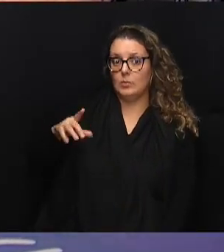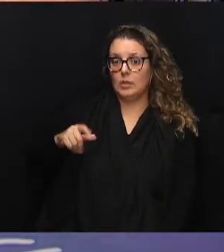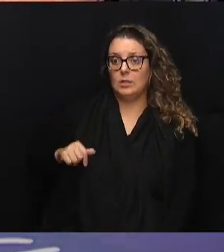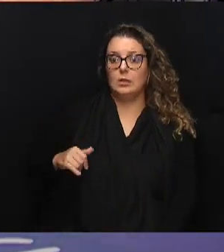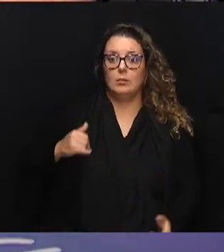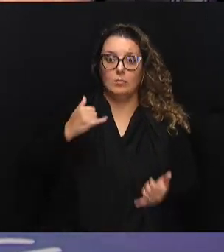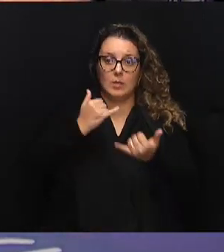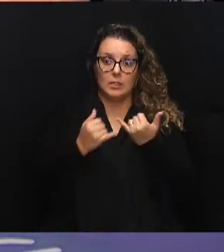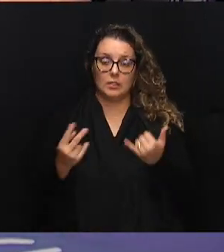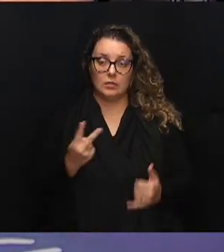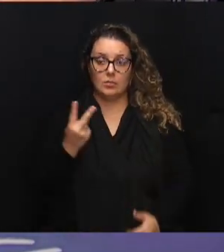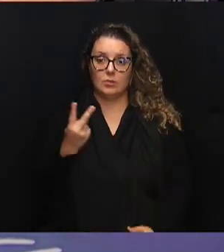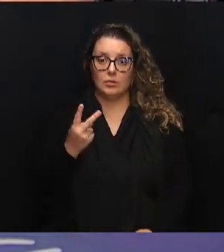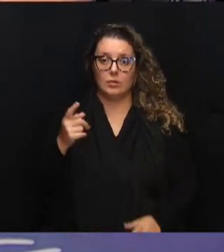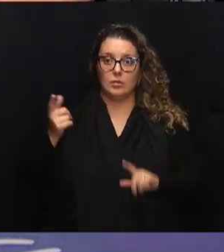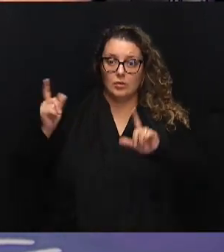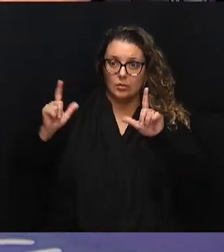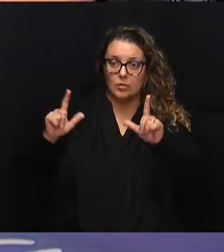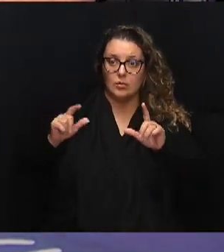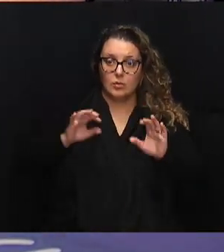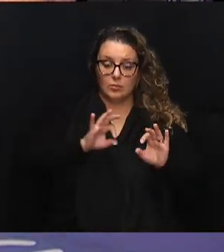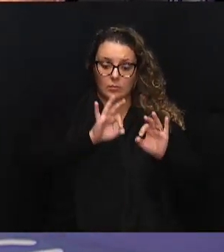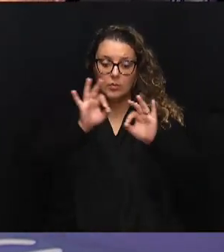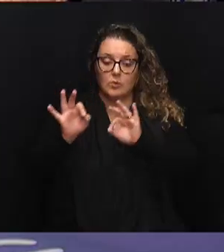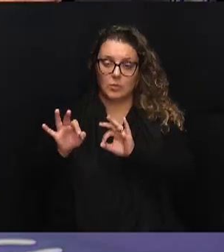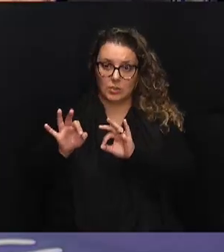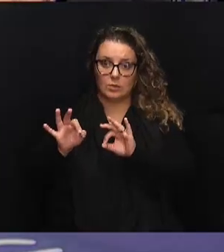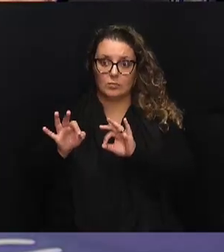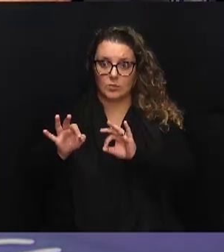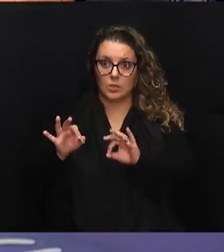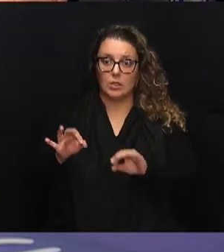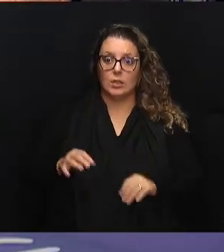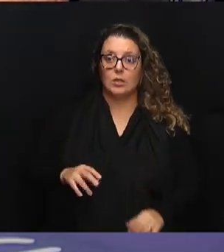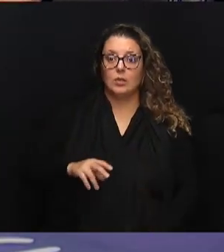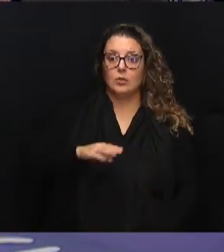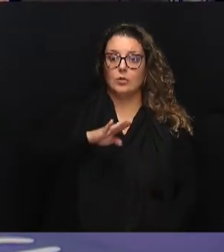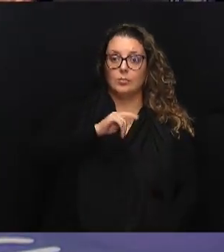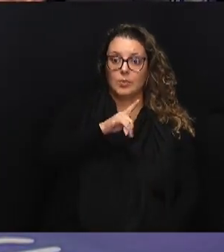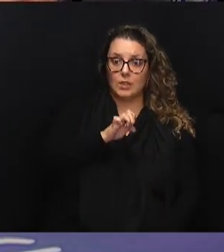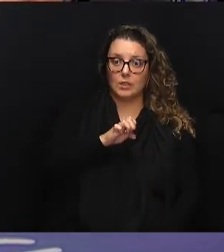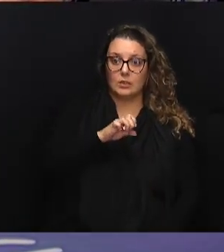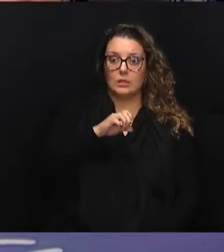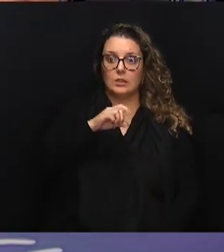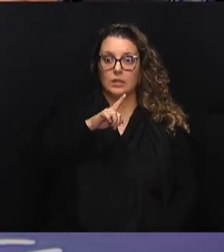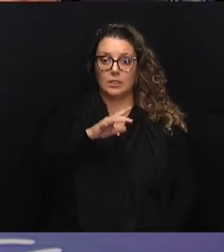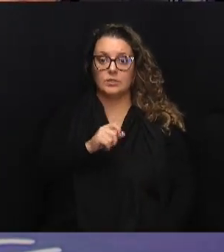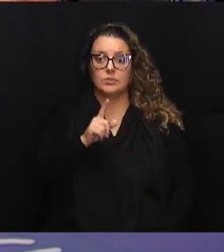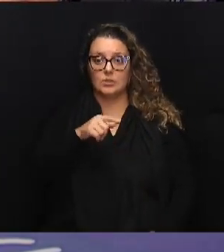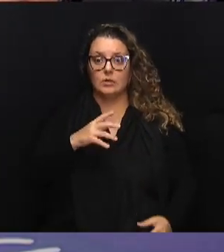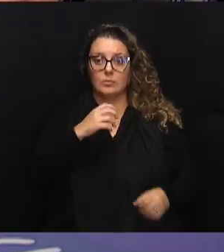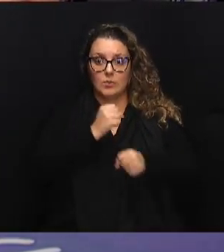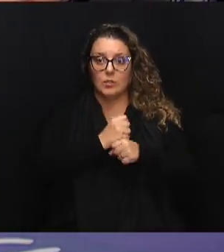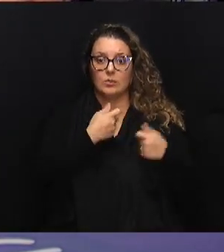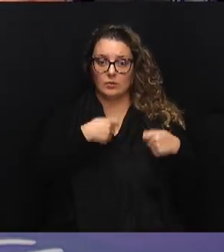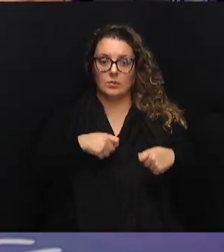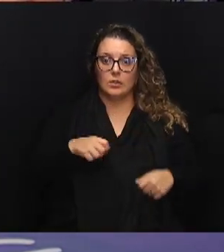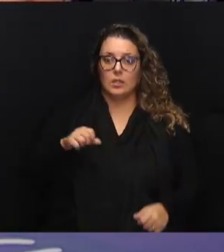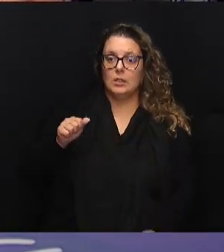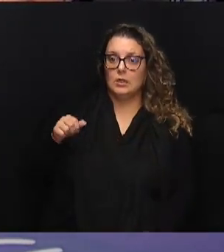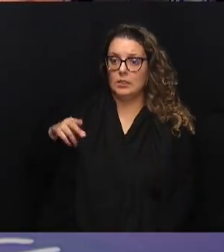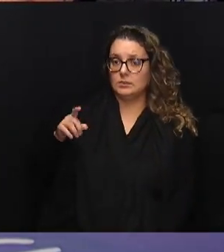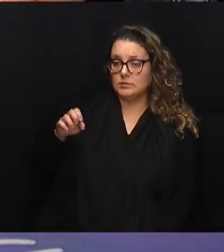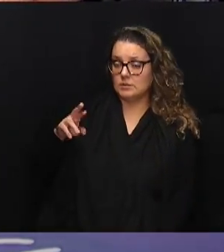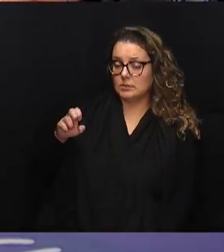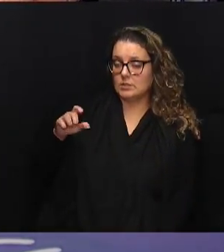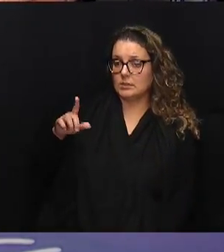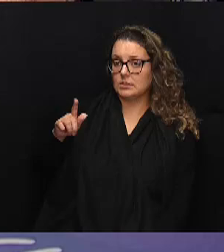tela, que fica aqui para monitorar o jogo, e o big blind o valor completo. E aí a gente tem o TG, que a gente chama de under the gun, que é a